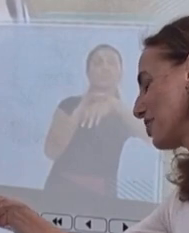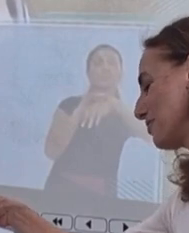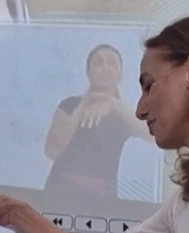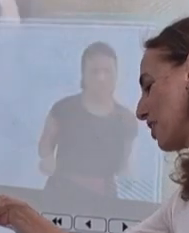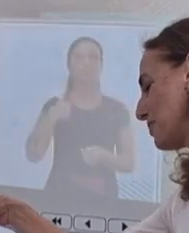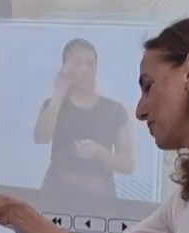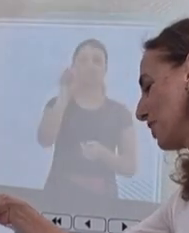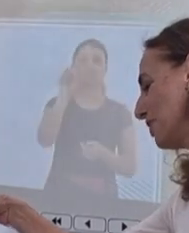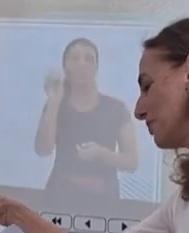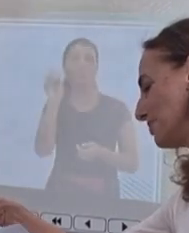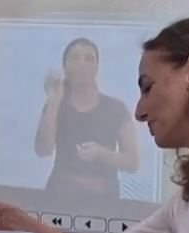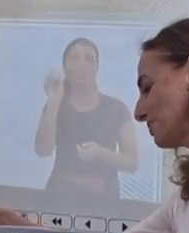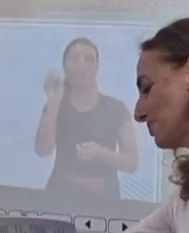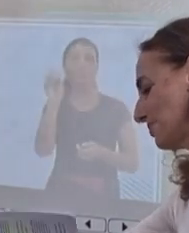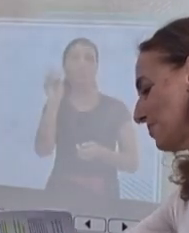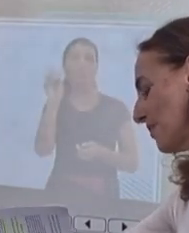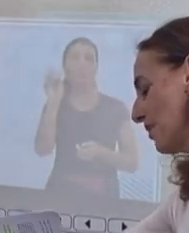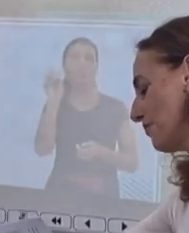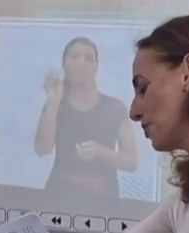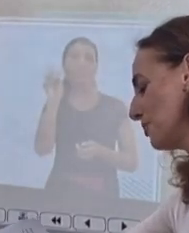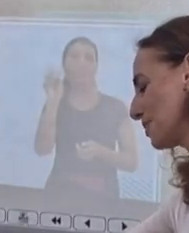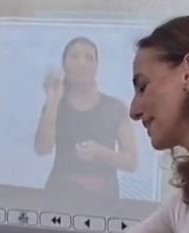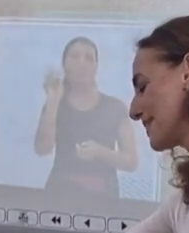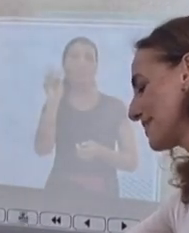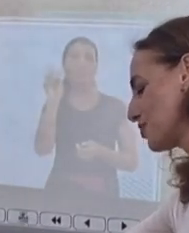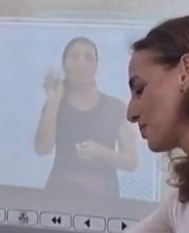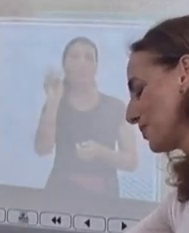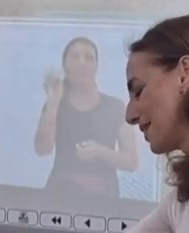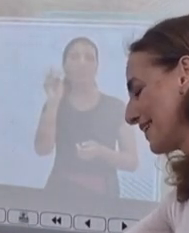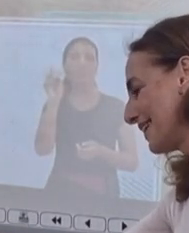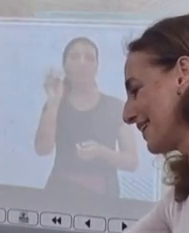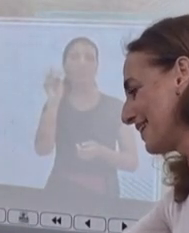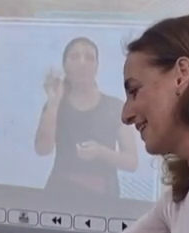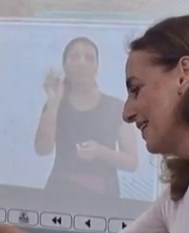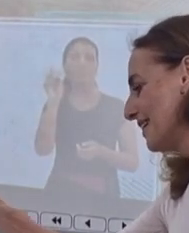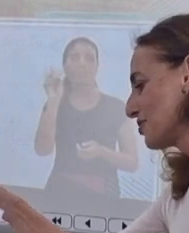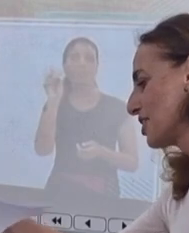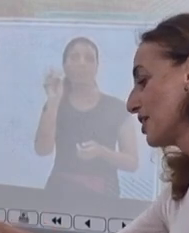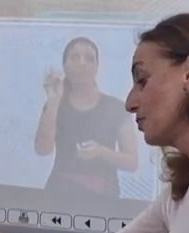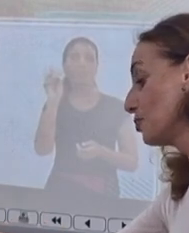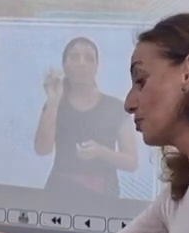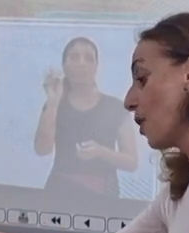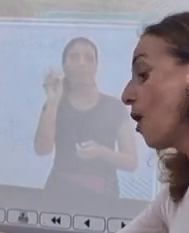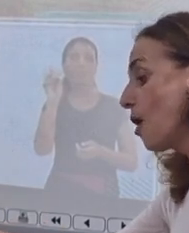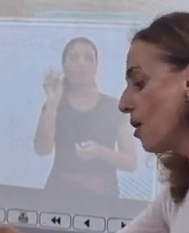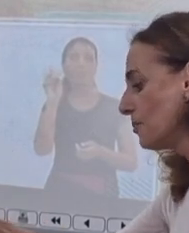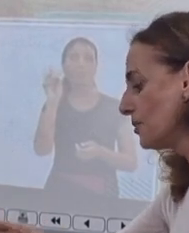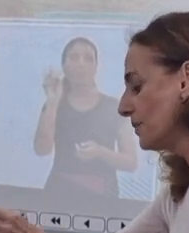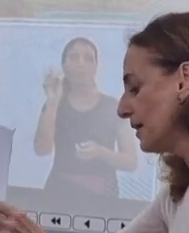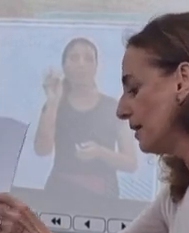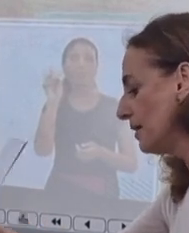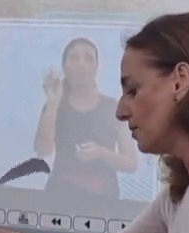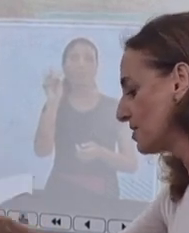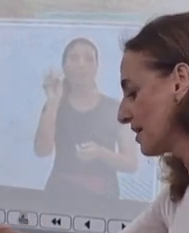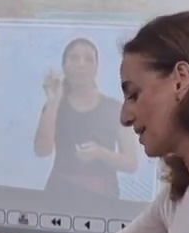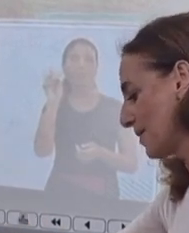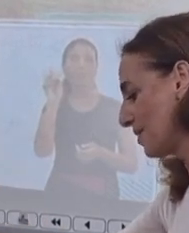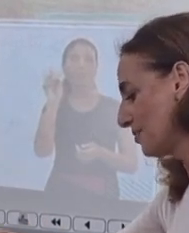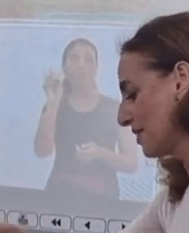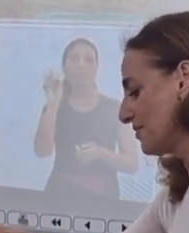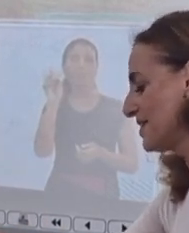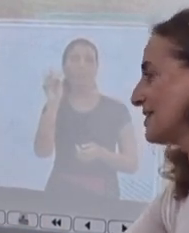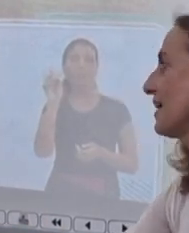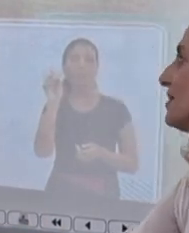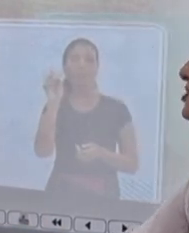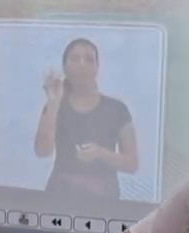E aí me perguntei para o Rio, foi muito interessante porque eu cheguei no Rio e falei, oh, meu Deus, ela